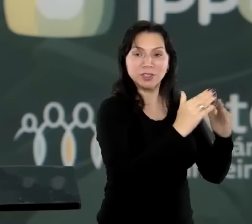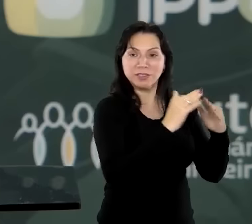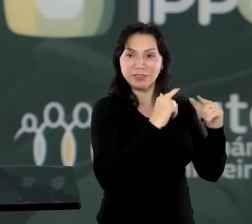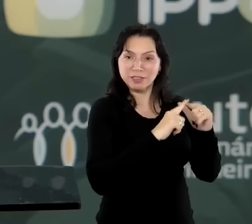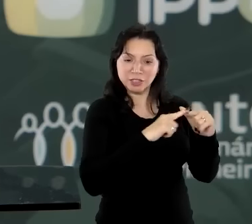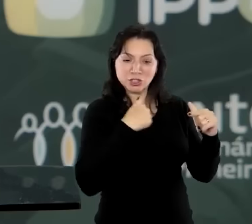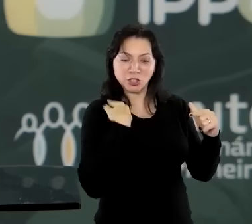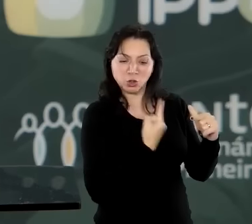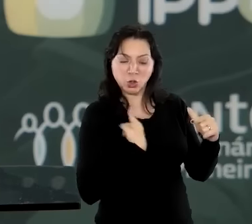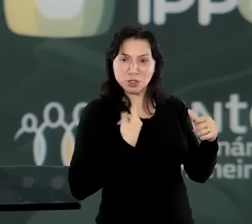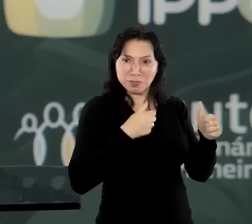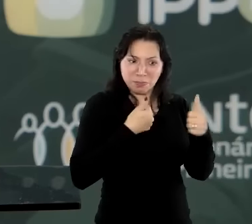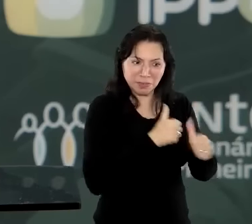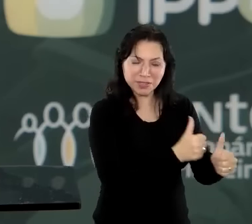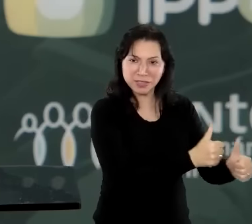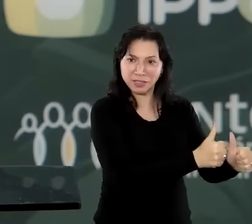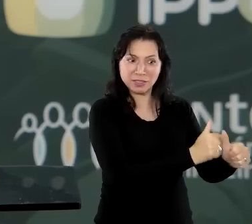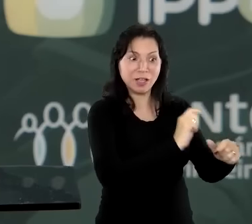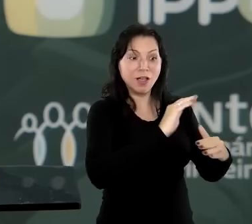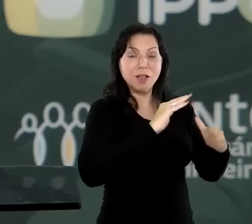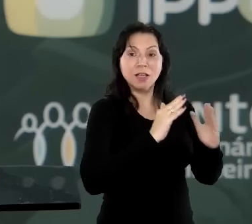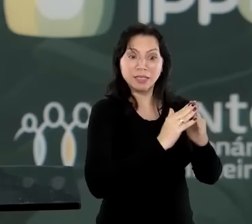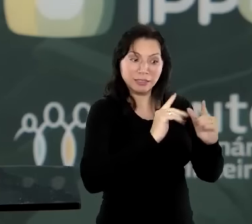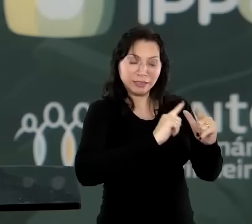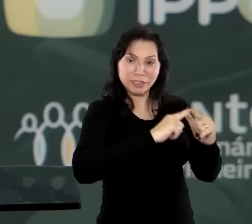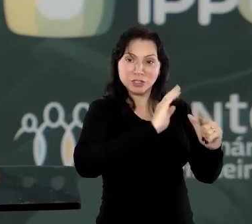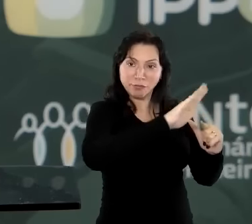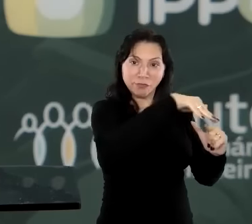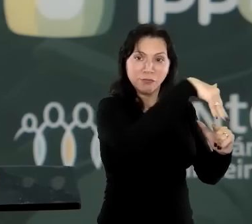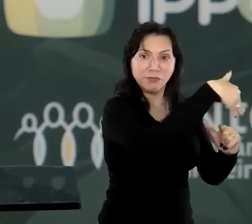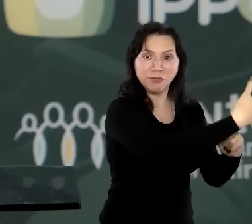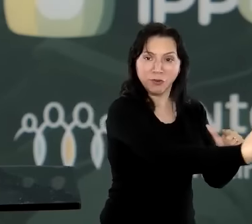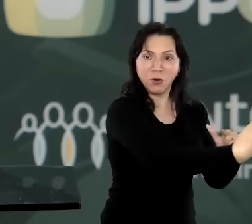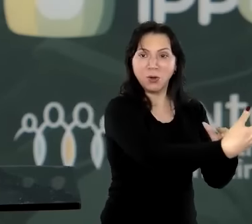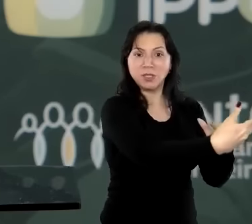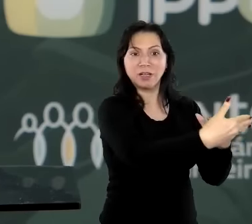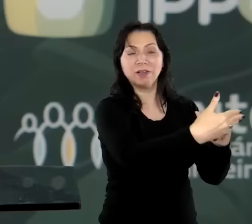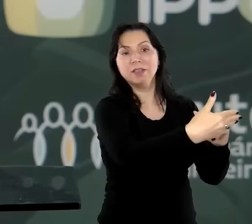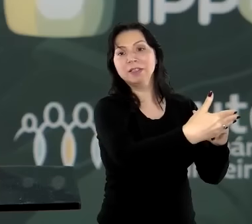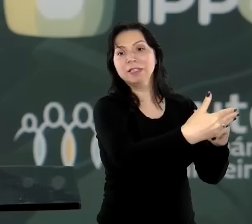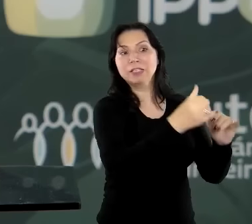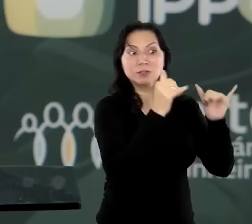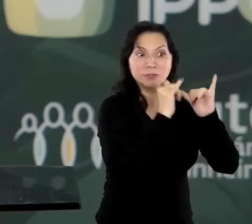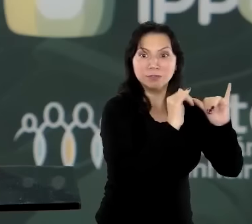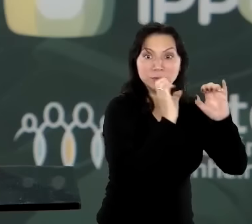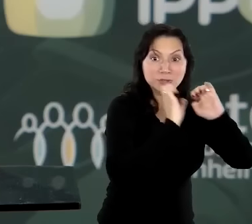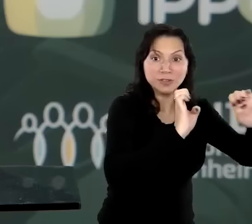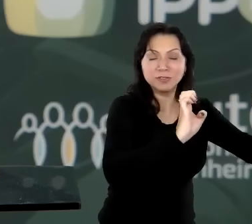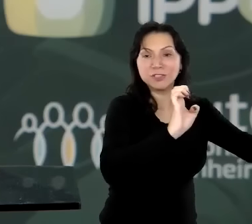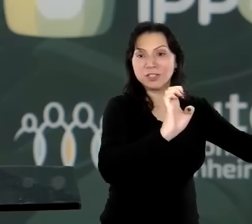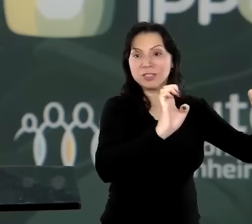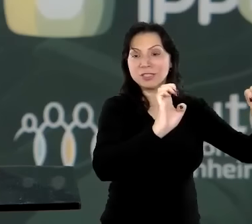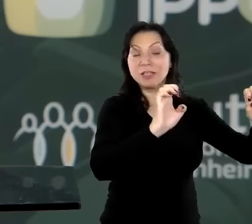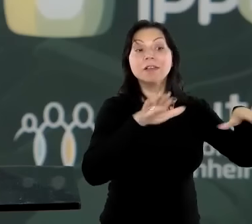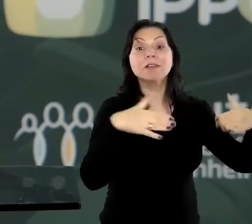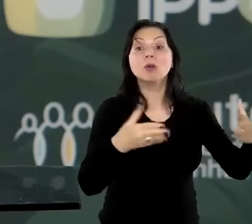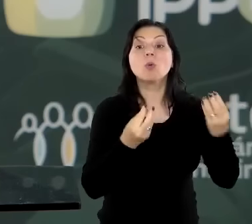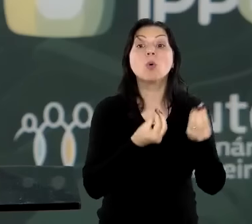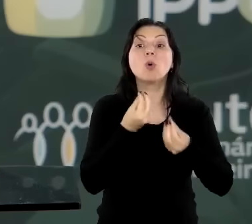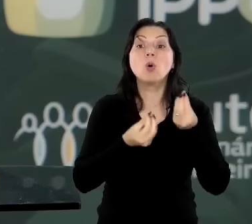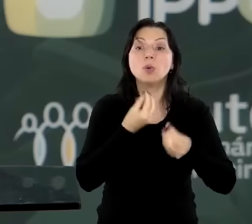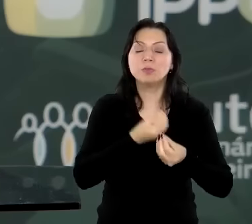lá fora que nós vamos proclamar o Evangelho, é lá fora que nós vamos viver a vida cristã. Então, como viver uma vida